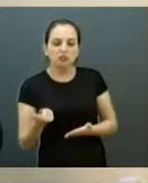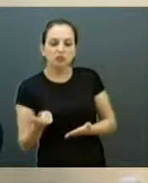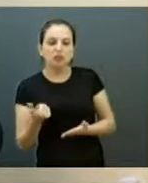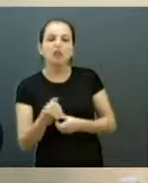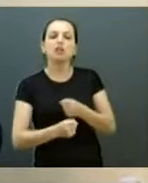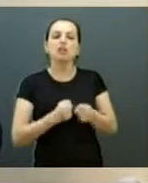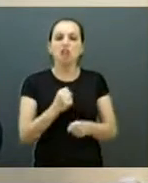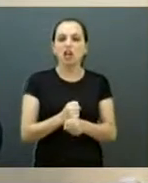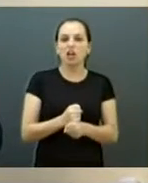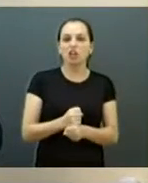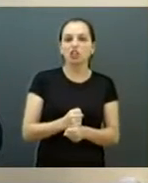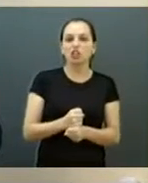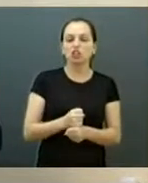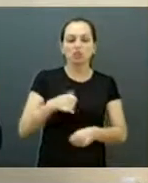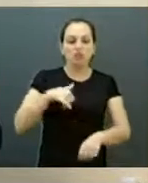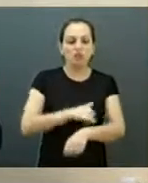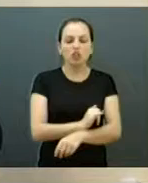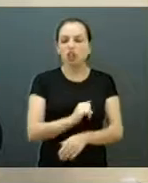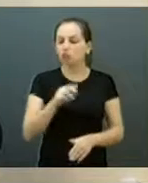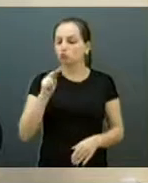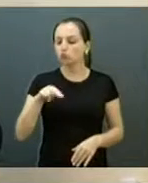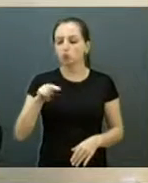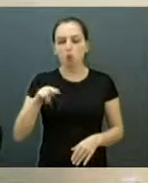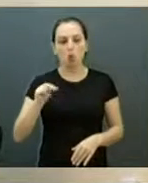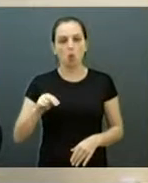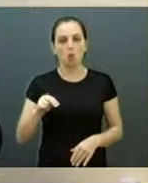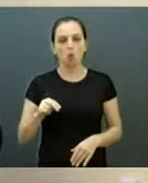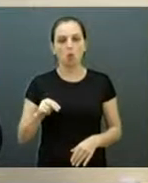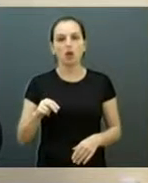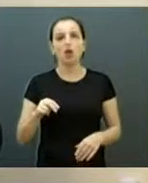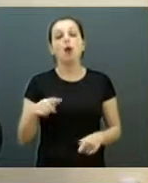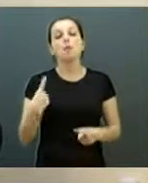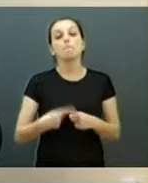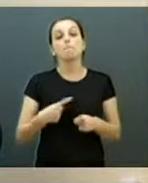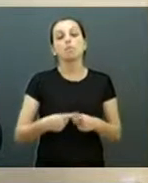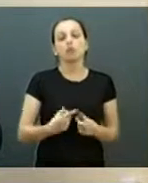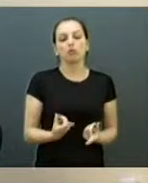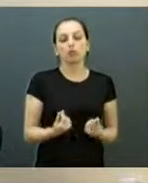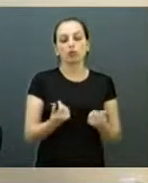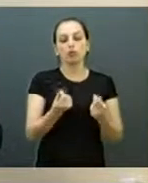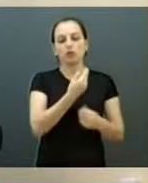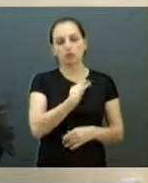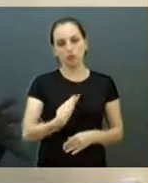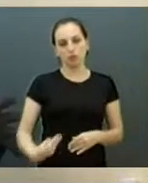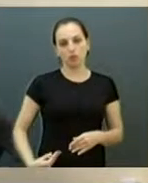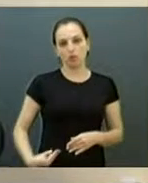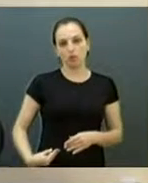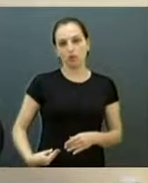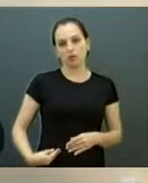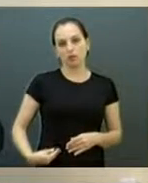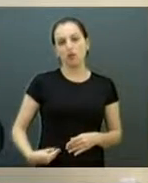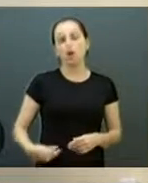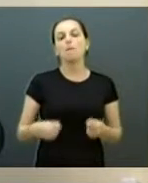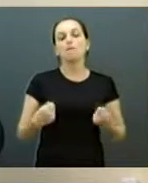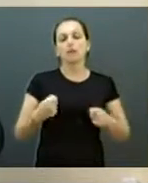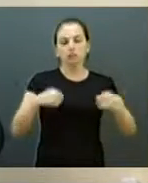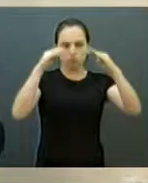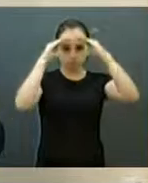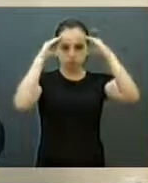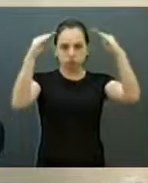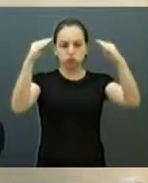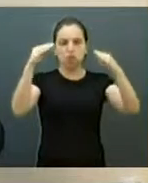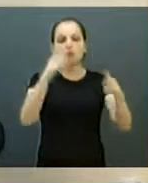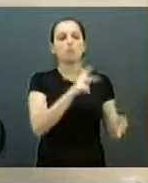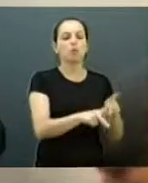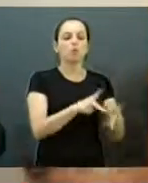férias eu amo a política e venci u porque eu sei o que é dinheiro público então tem que ser respeitado que é o